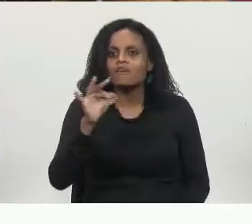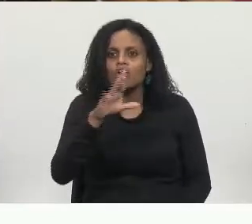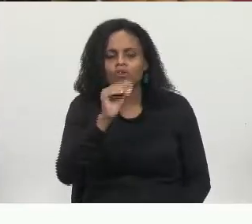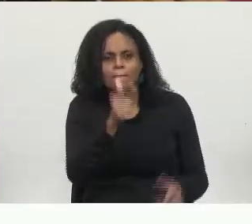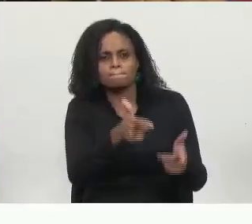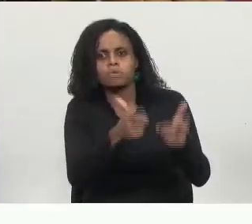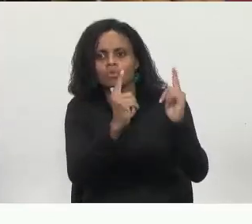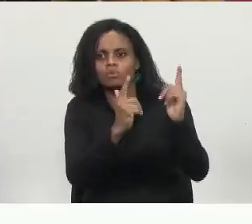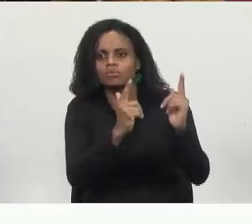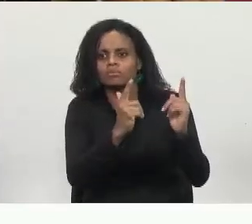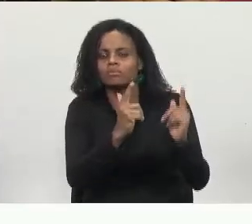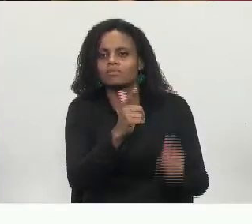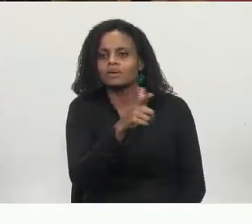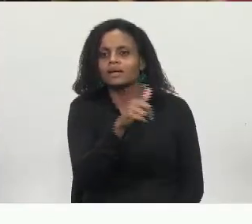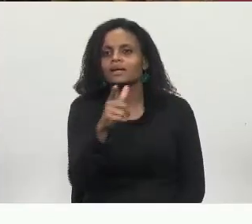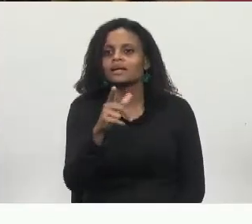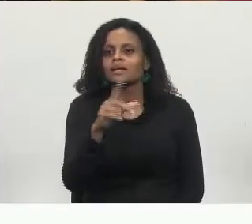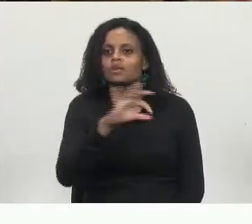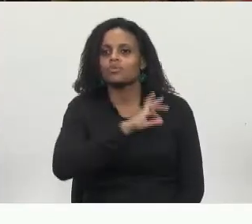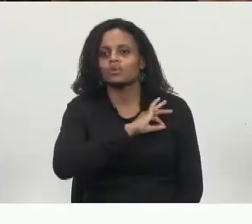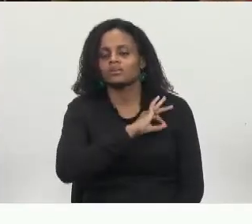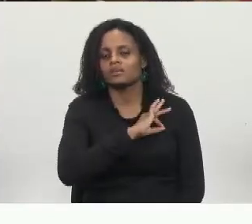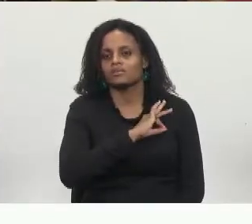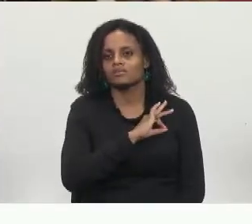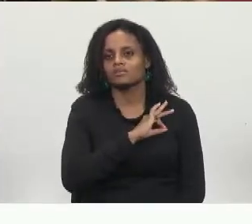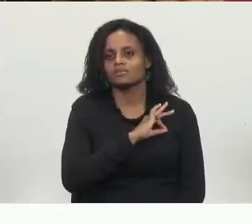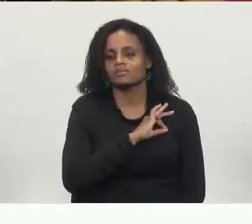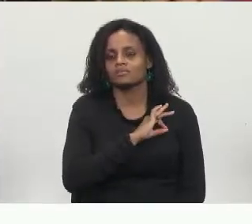policial. A sorte,